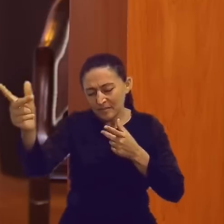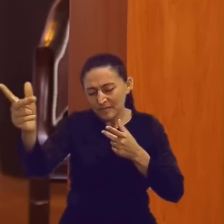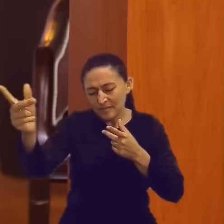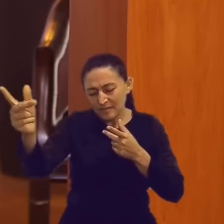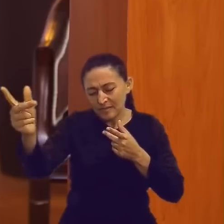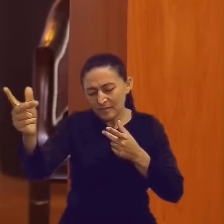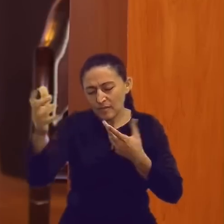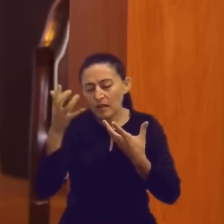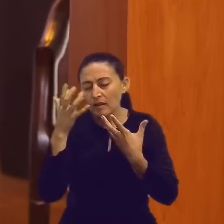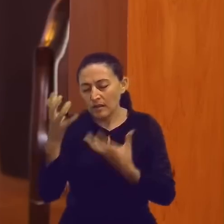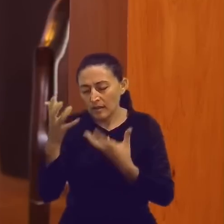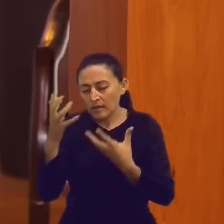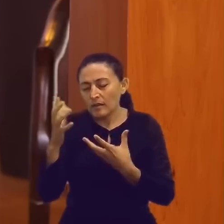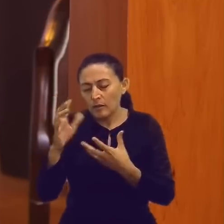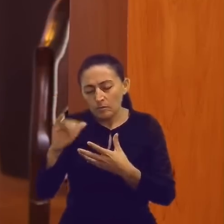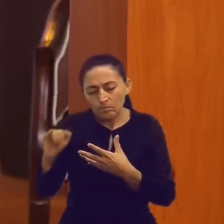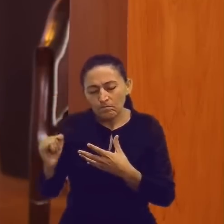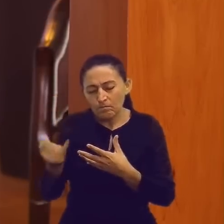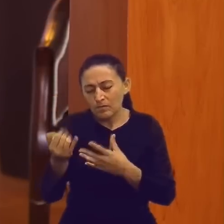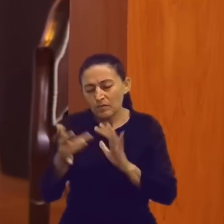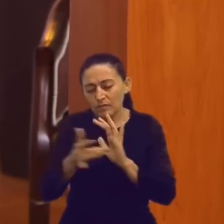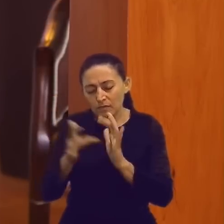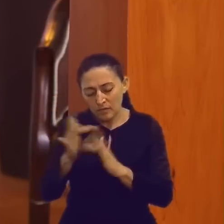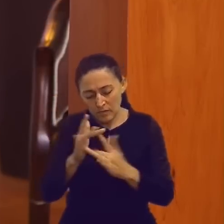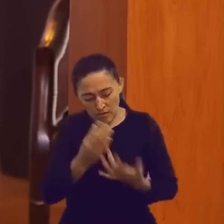Queremos permitir que Jesus viva dentro de nós.